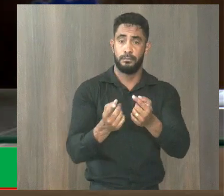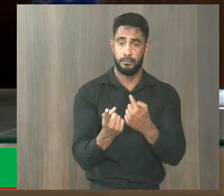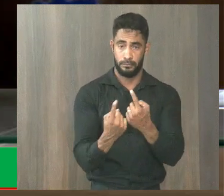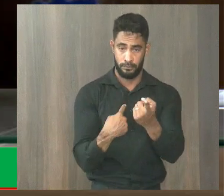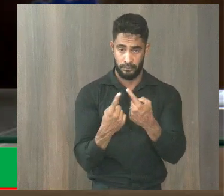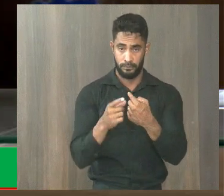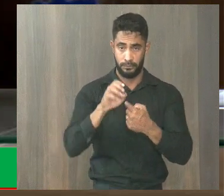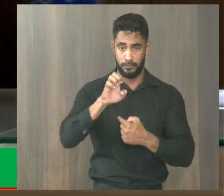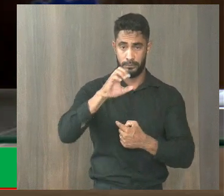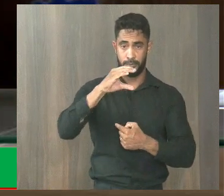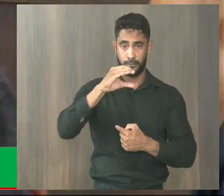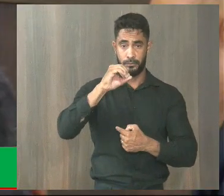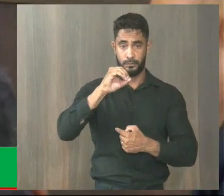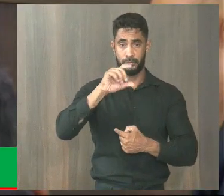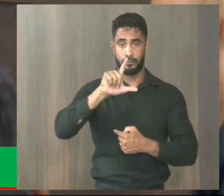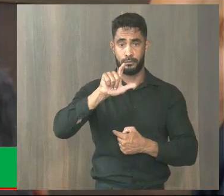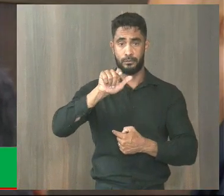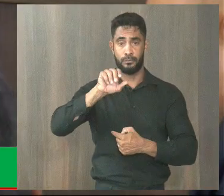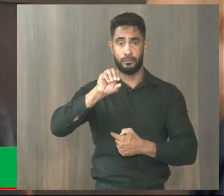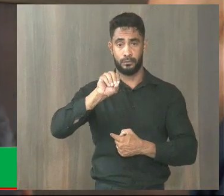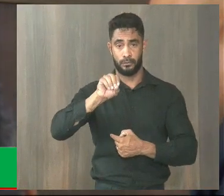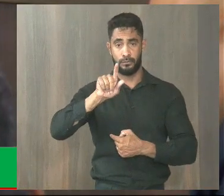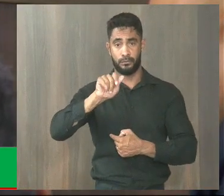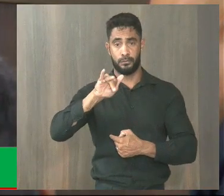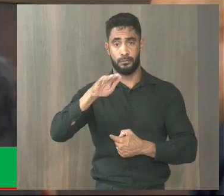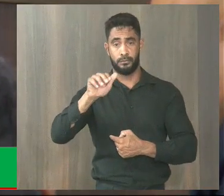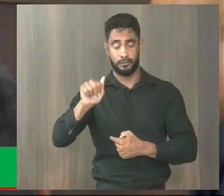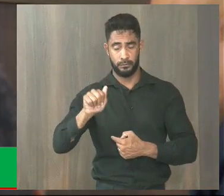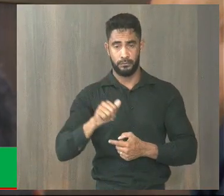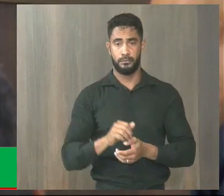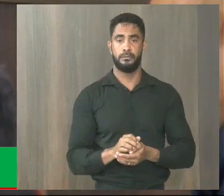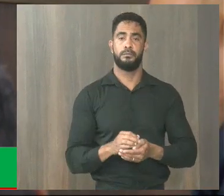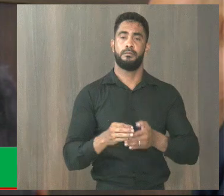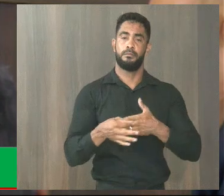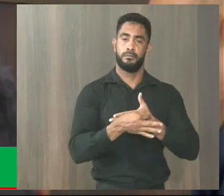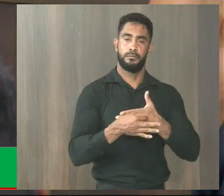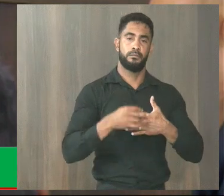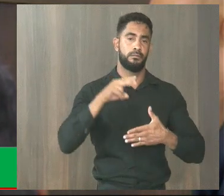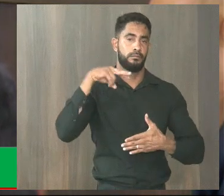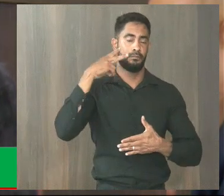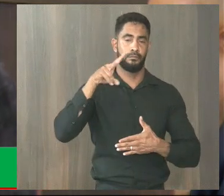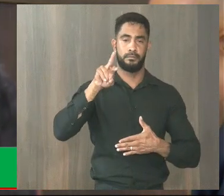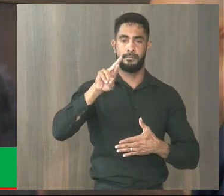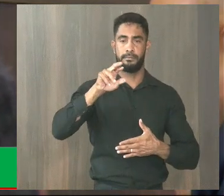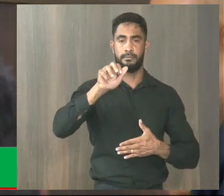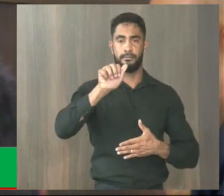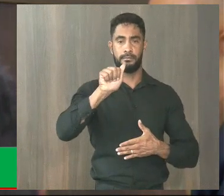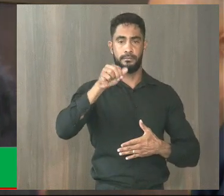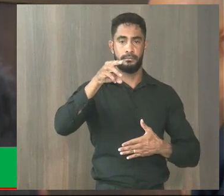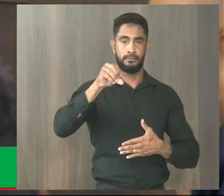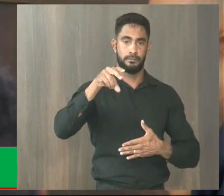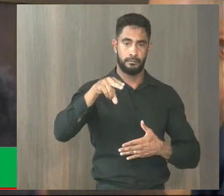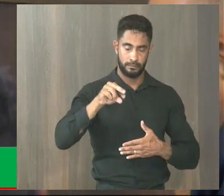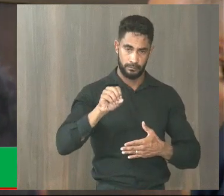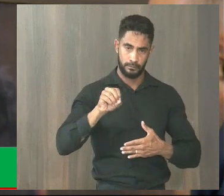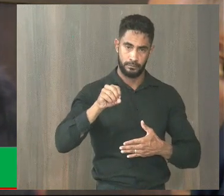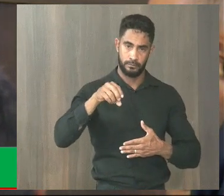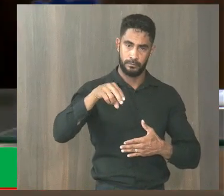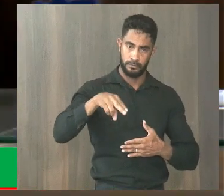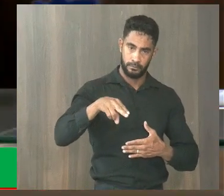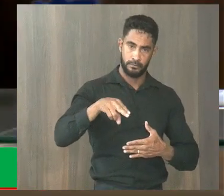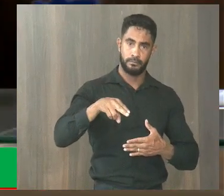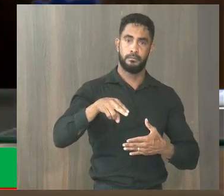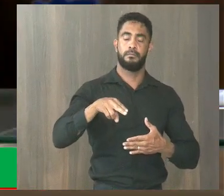Imperial. Indicação de necessidade 054 de 2024, de autoria do vereador Ramon Alexandre. Sugere tratamento da areia